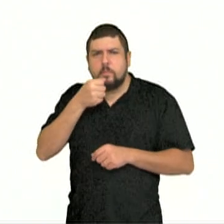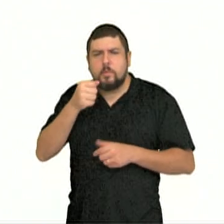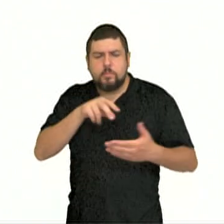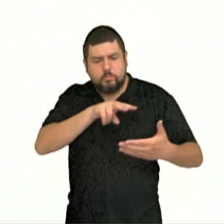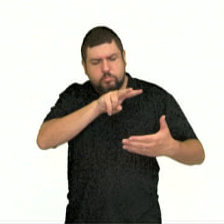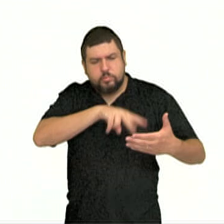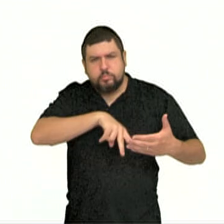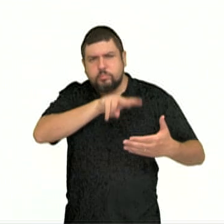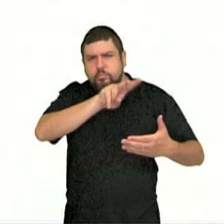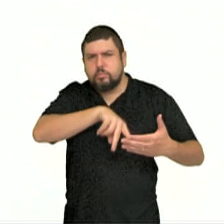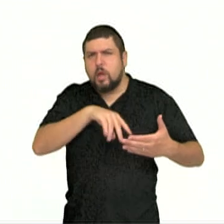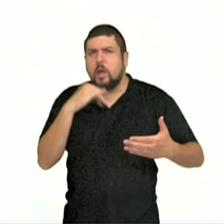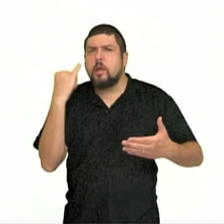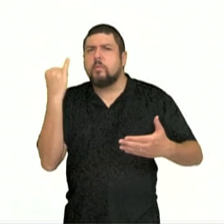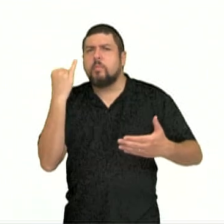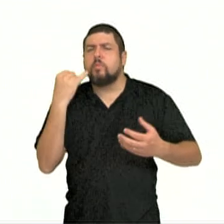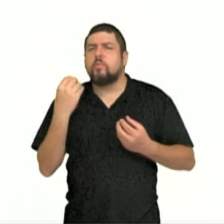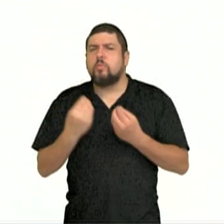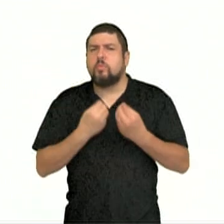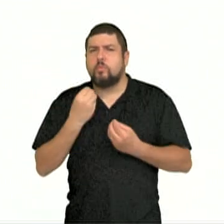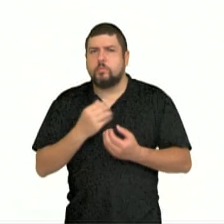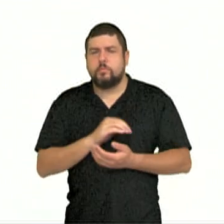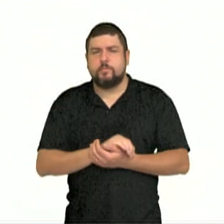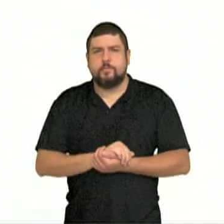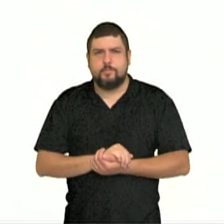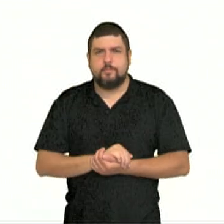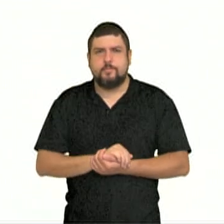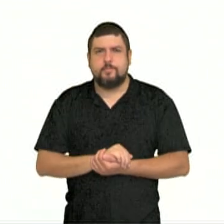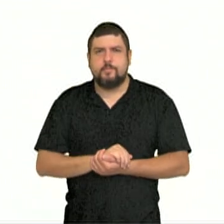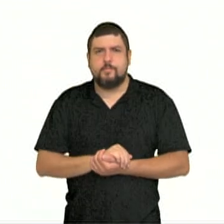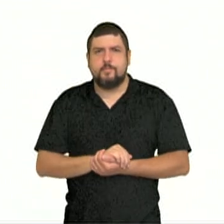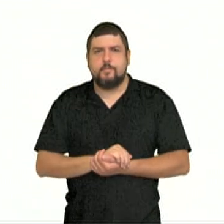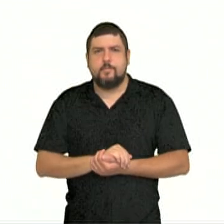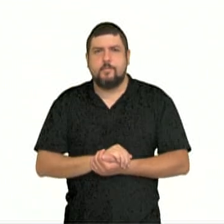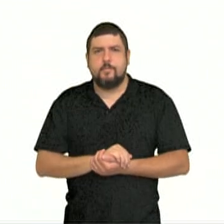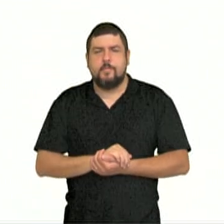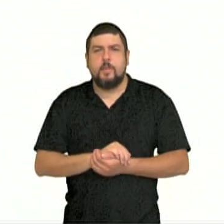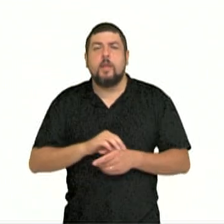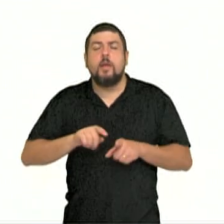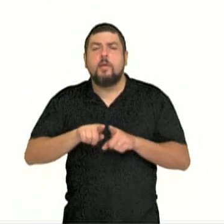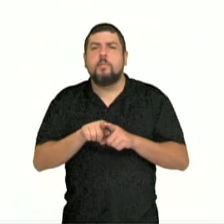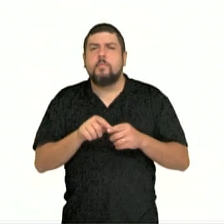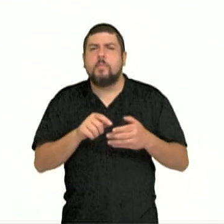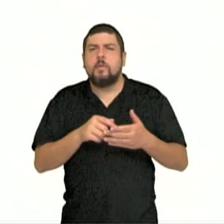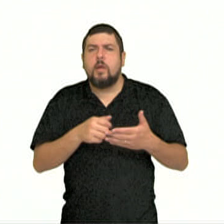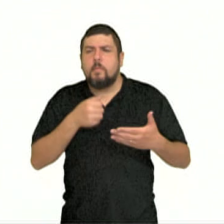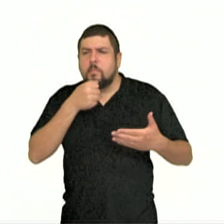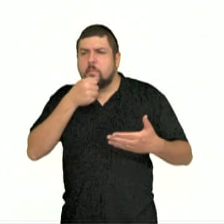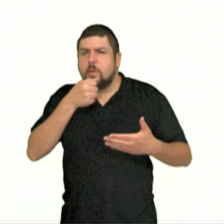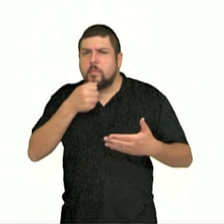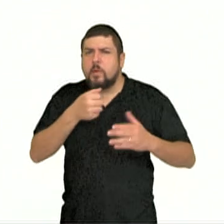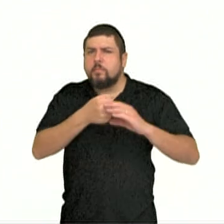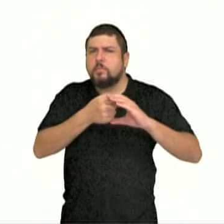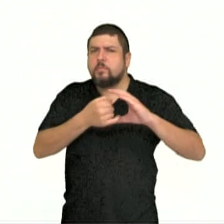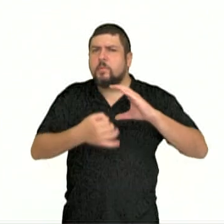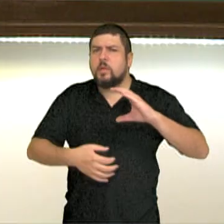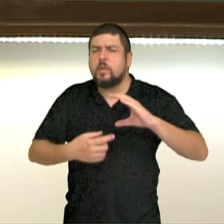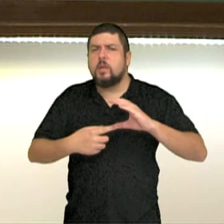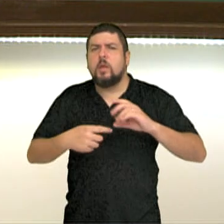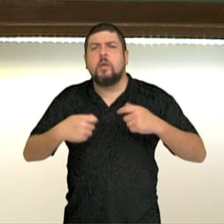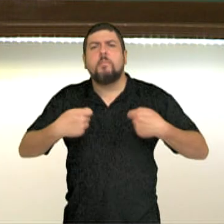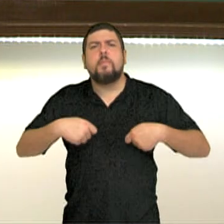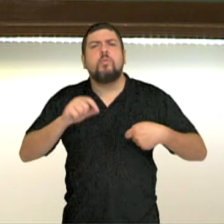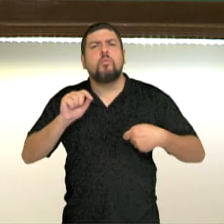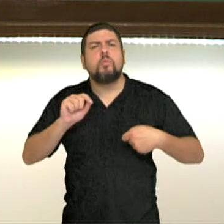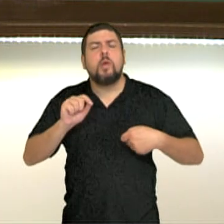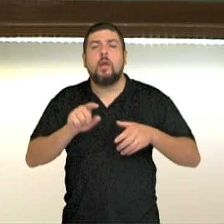leitor? Vamos pensar nessas questões. Quais características tem que ter uma boa entrevista? Olha, tem que ter